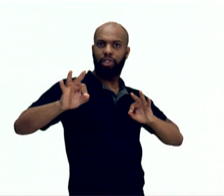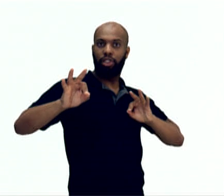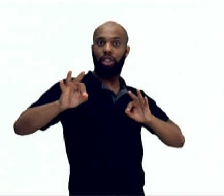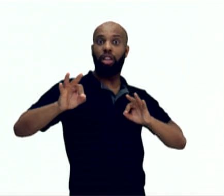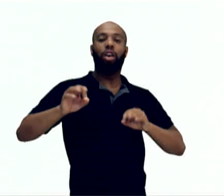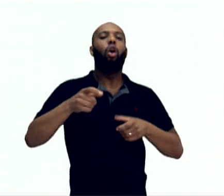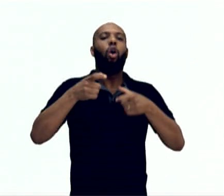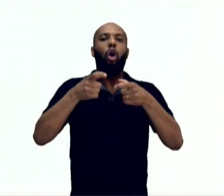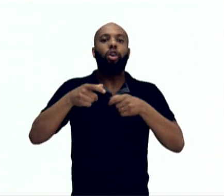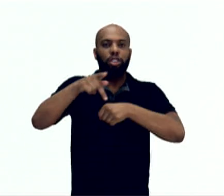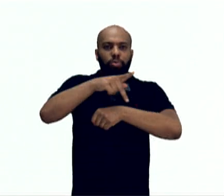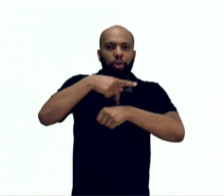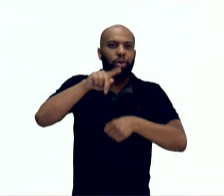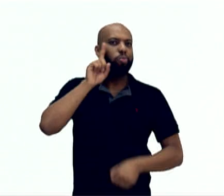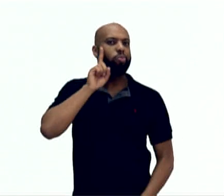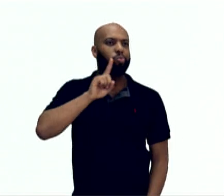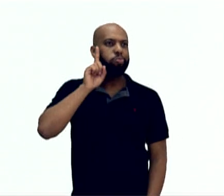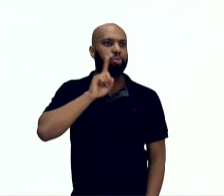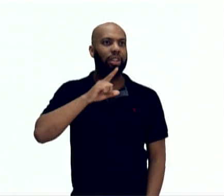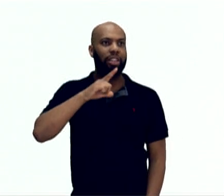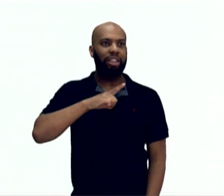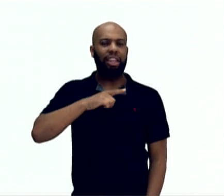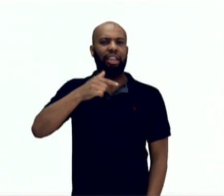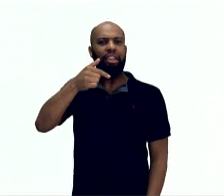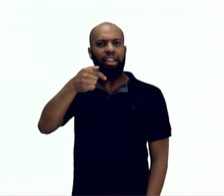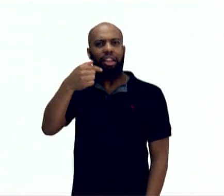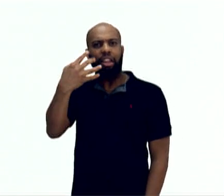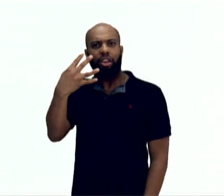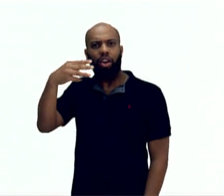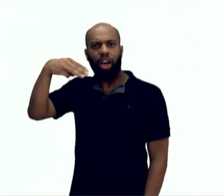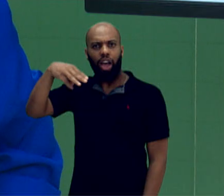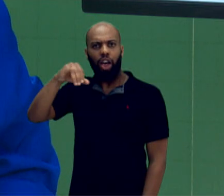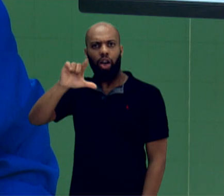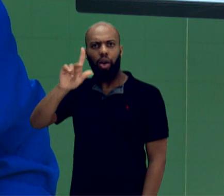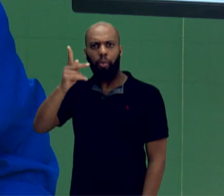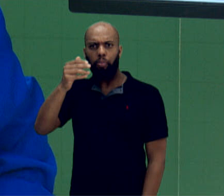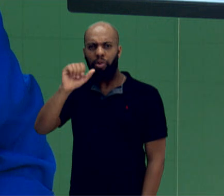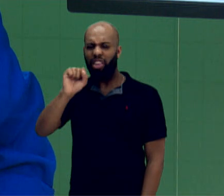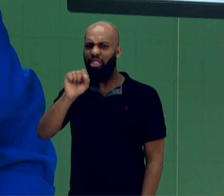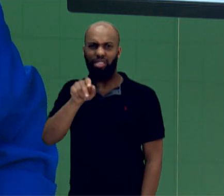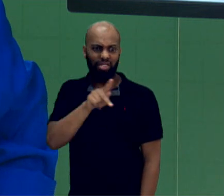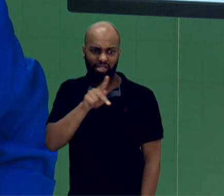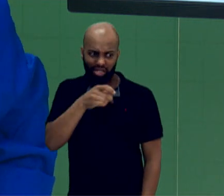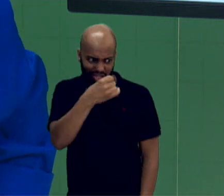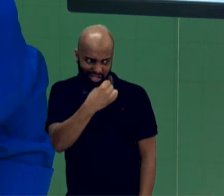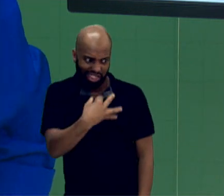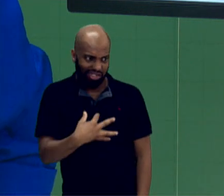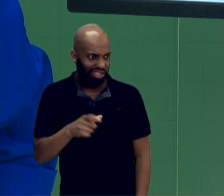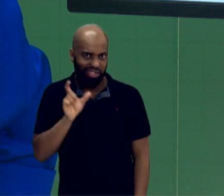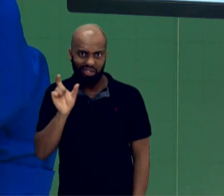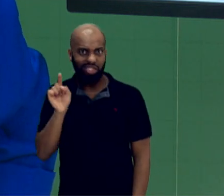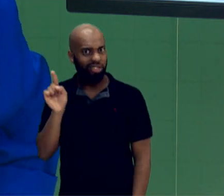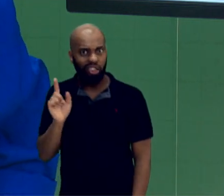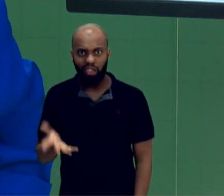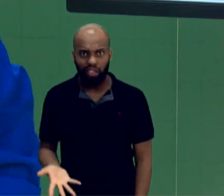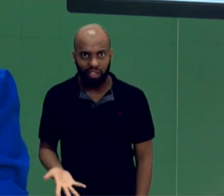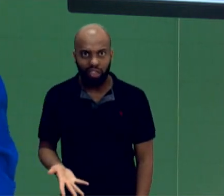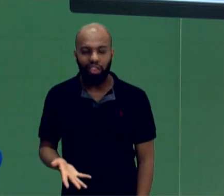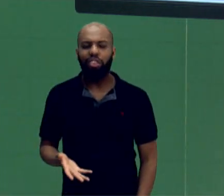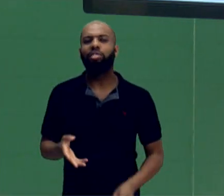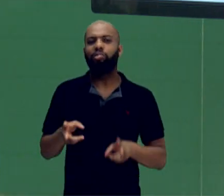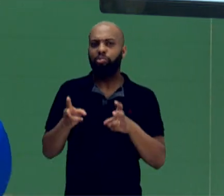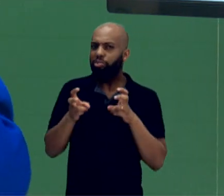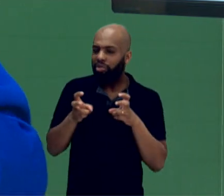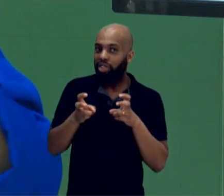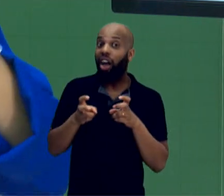Estados Unidos é de 74 milhas. Professora, a gente não falou de milhas, vocês notaram? Ah,